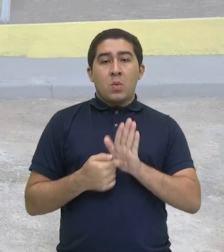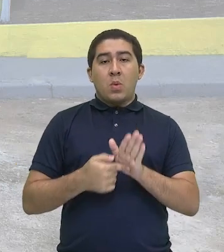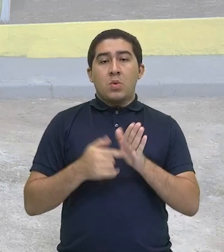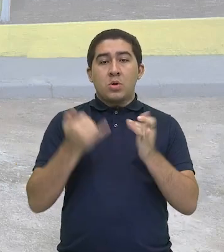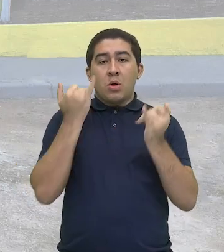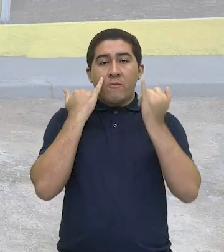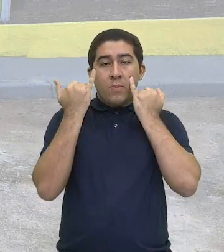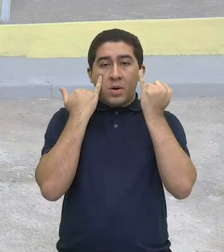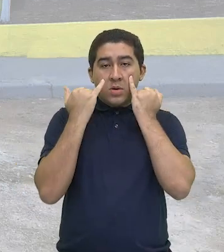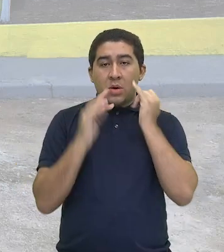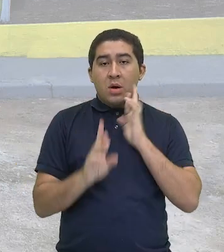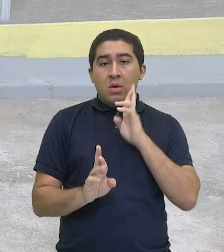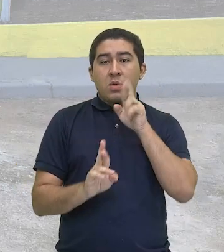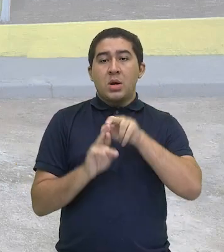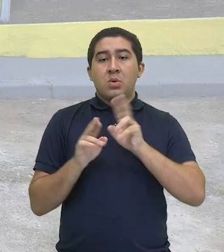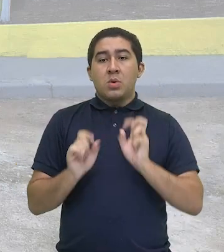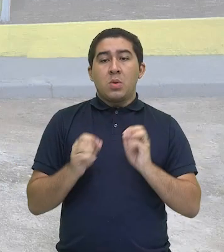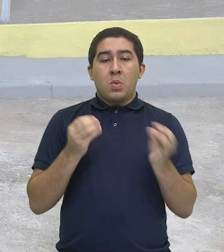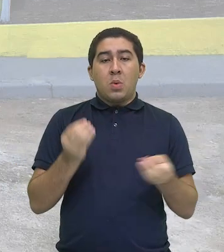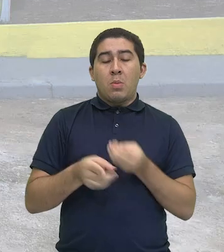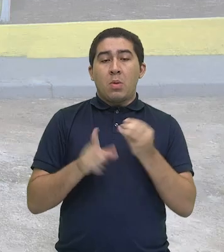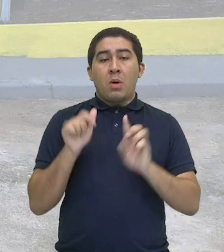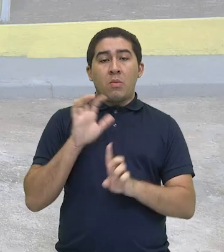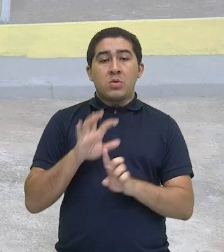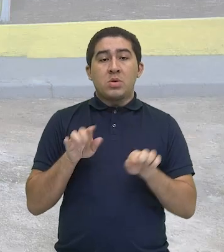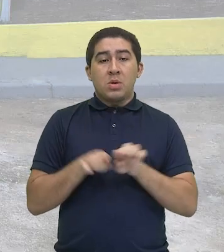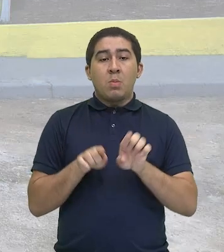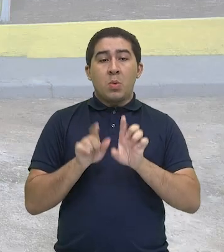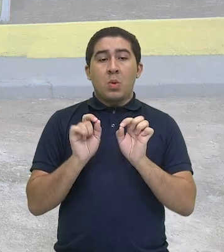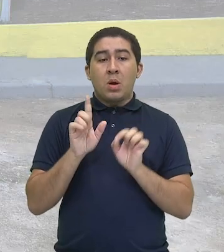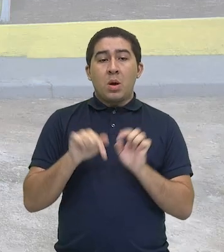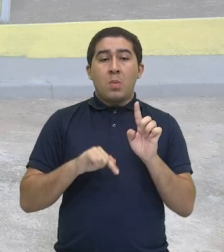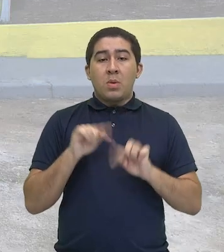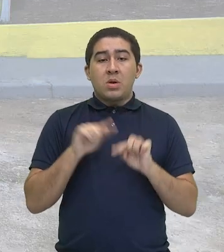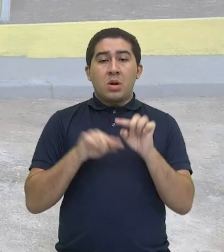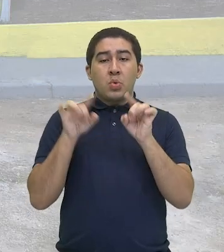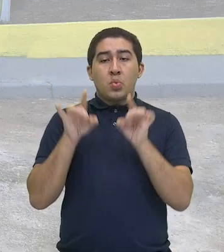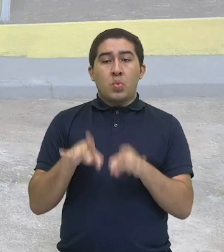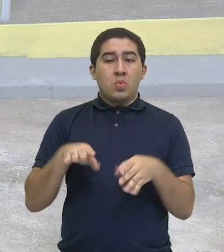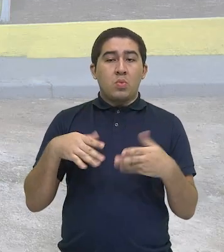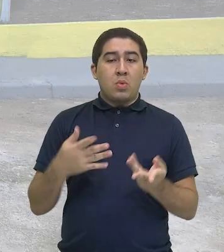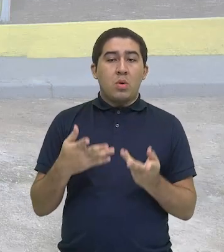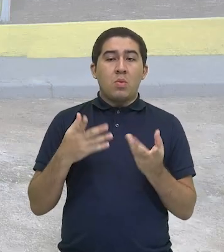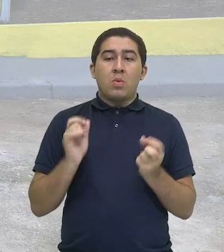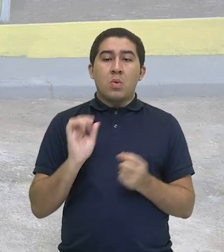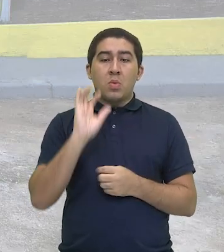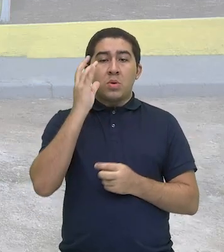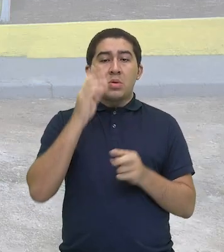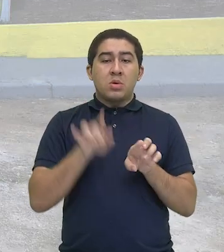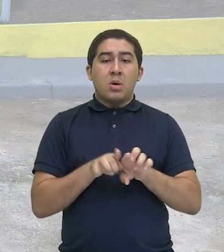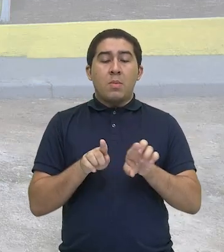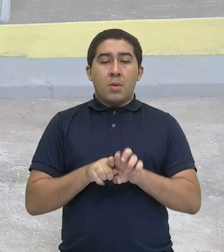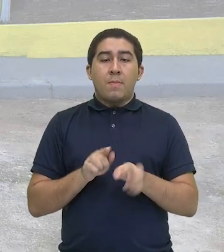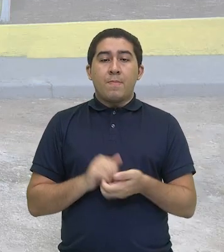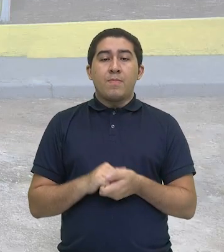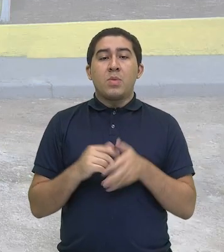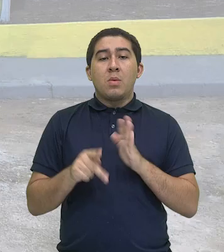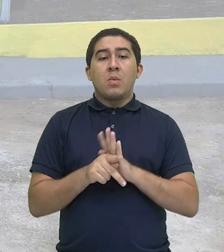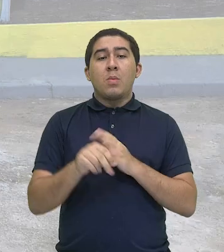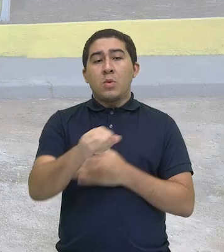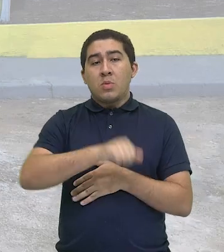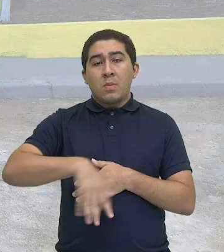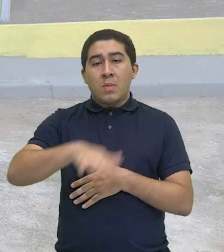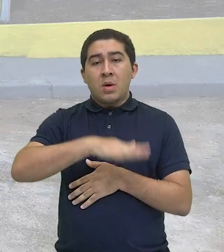informações sobre os impactos, o que é o lixo eletrônico, quais os impactos tanto para o meio